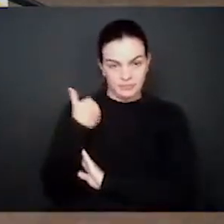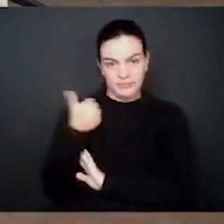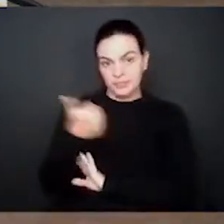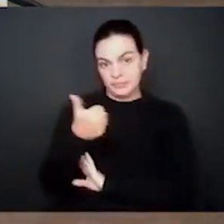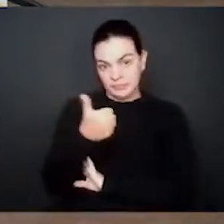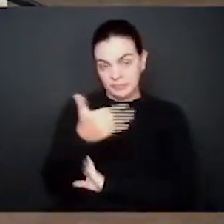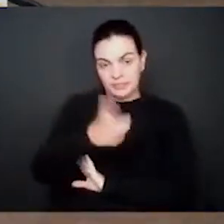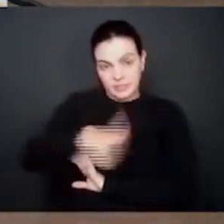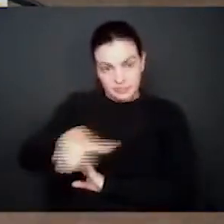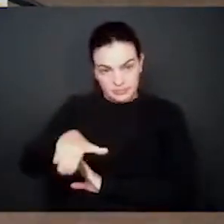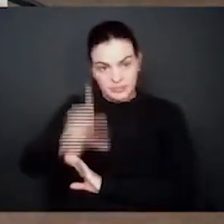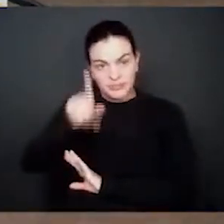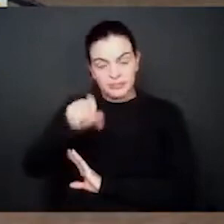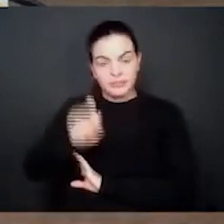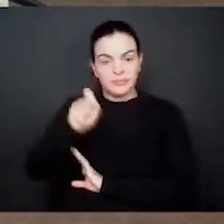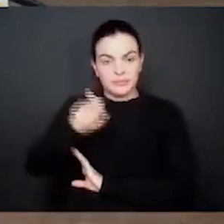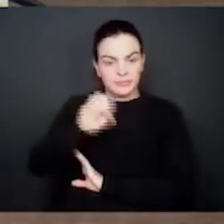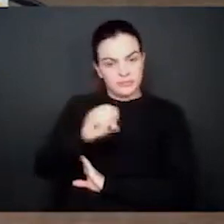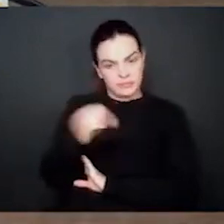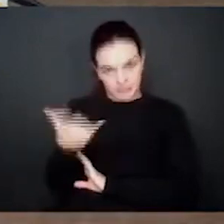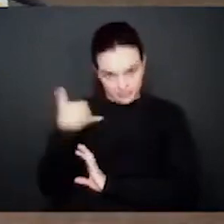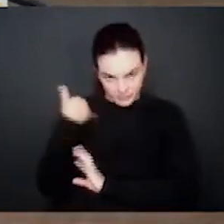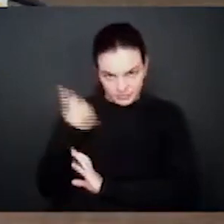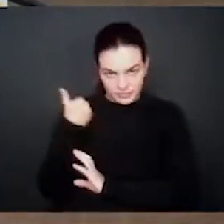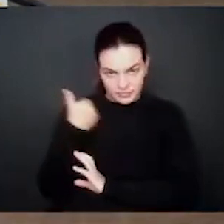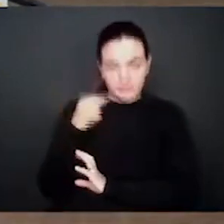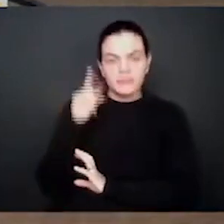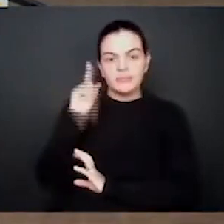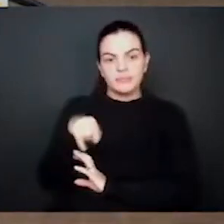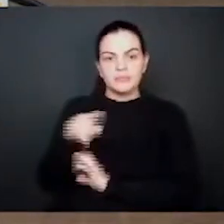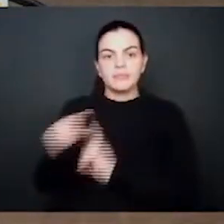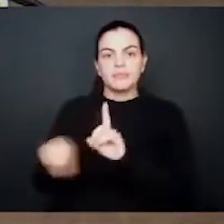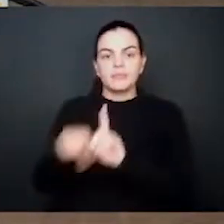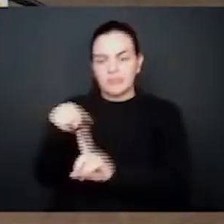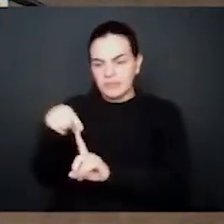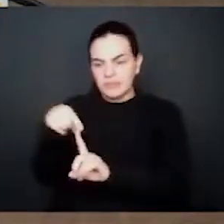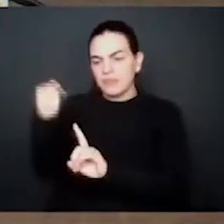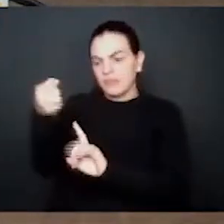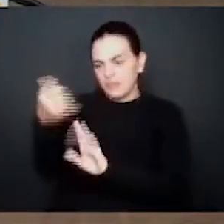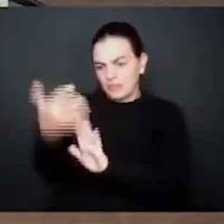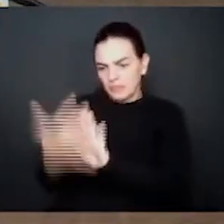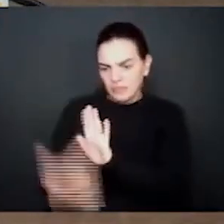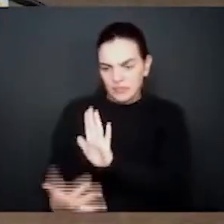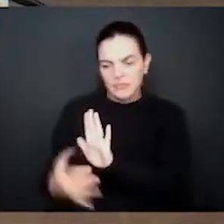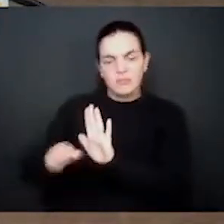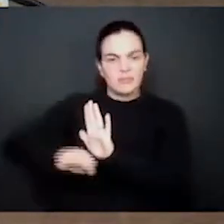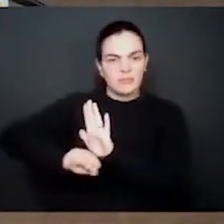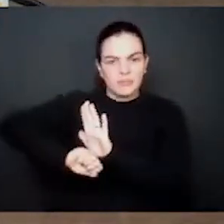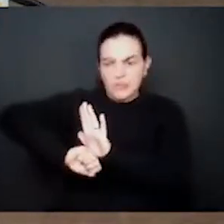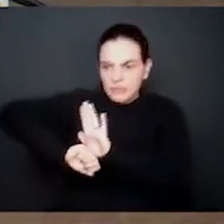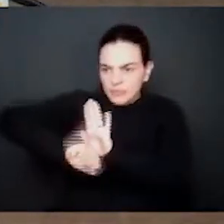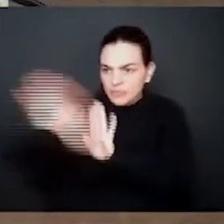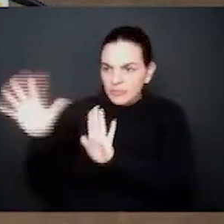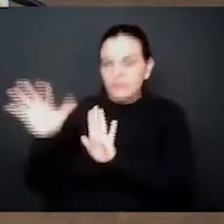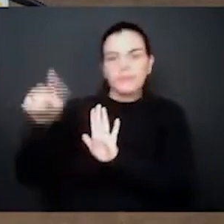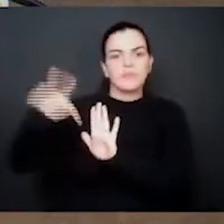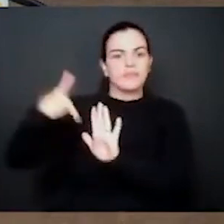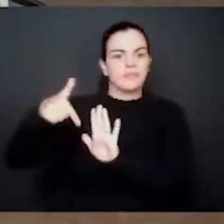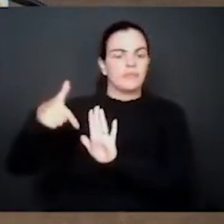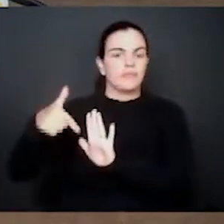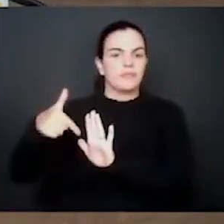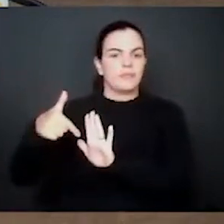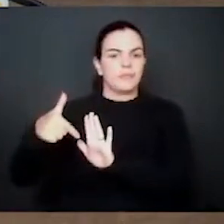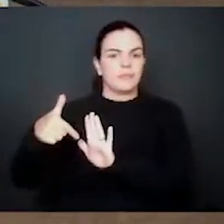é bem objetivo, ele está muito fundamentado, no meu ponto de vista, assim como o nosso plano municipal, porém, o